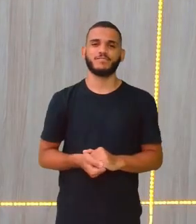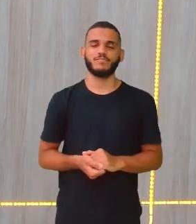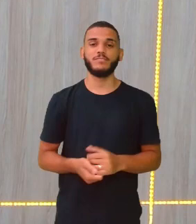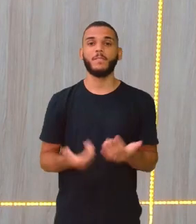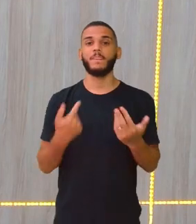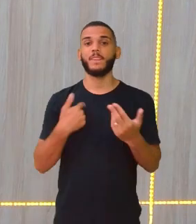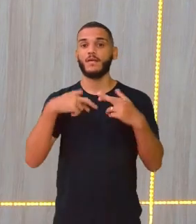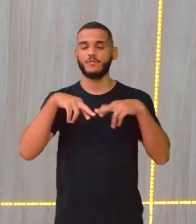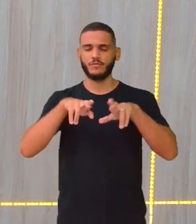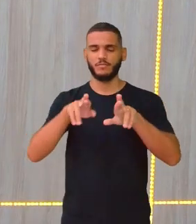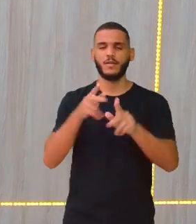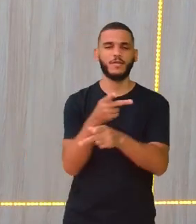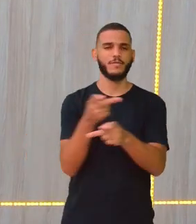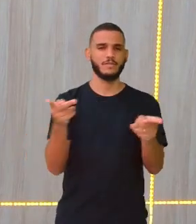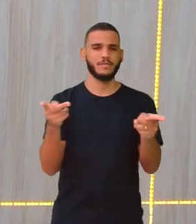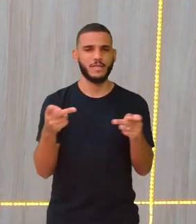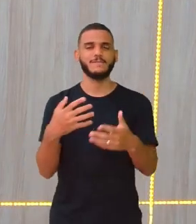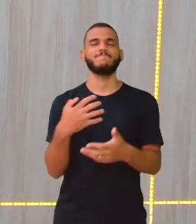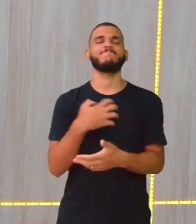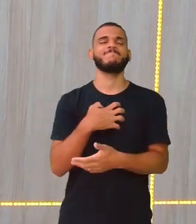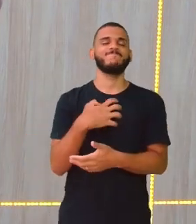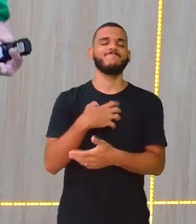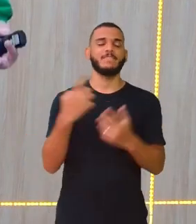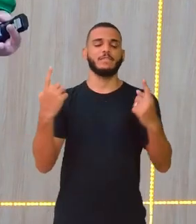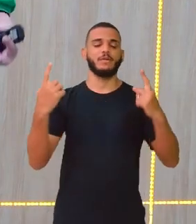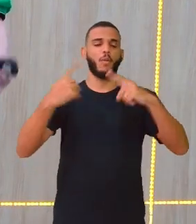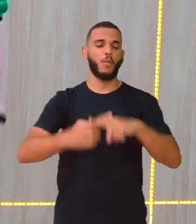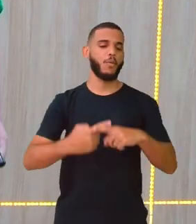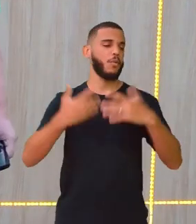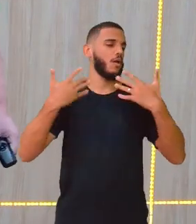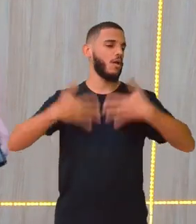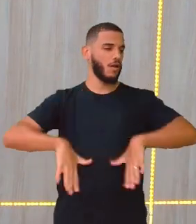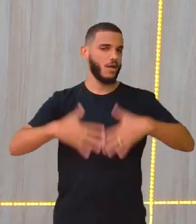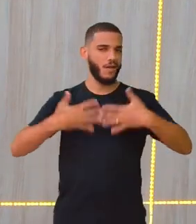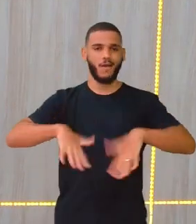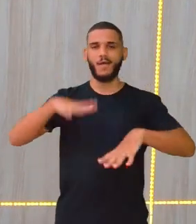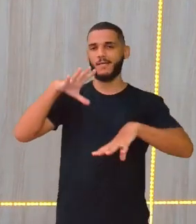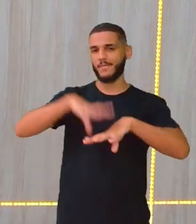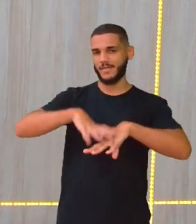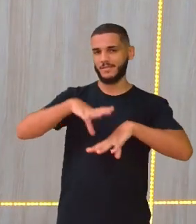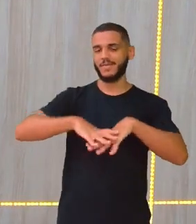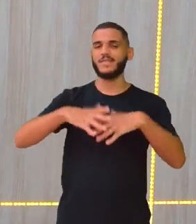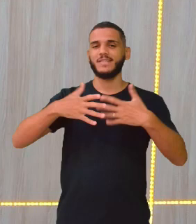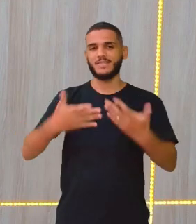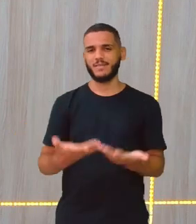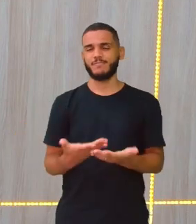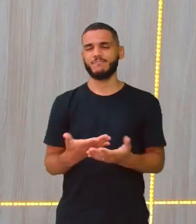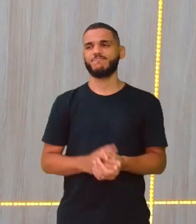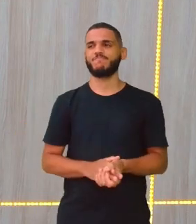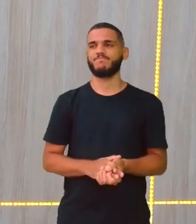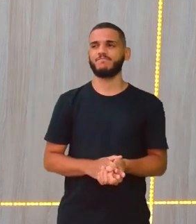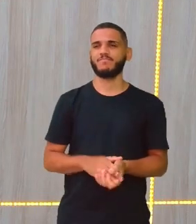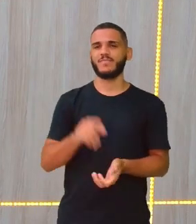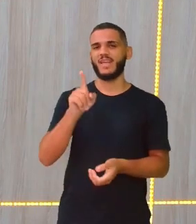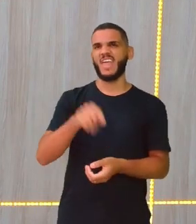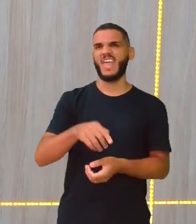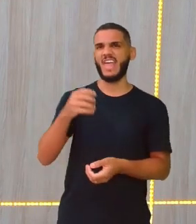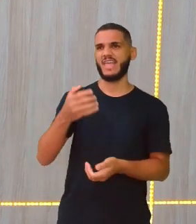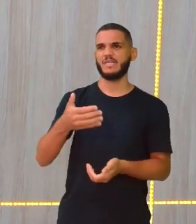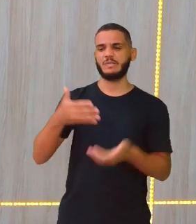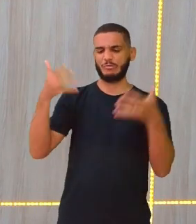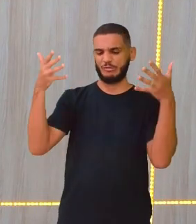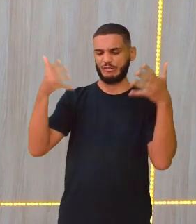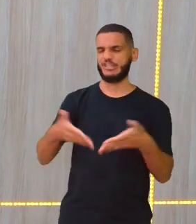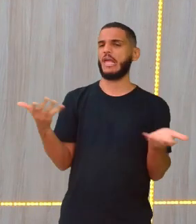Eu espero que vocês se sintam desafiados pela matemática, né? Não é aborrecidos